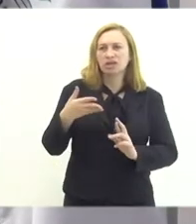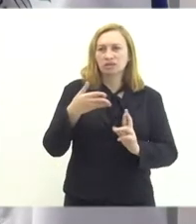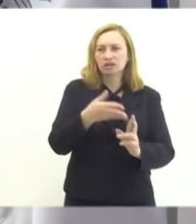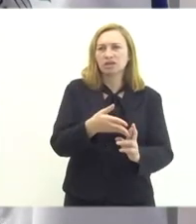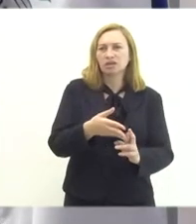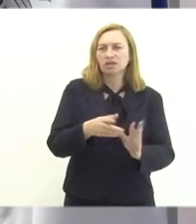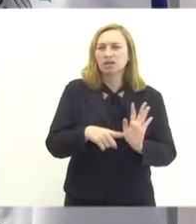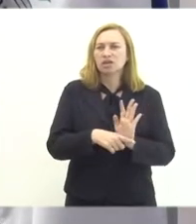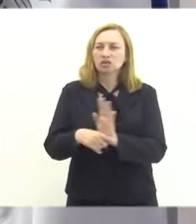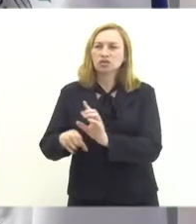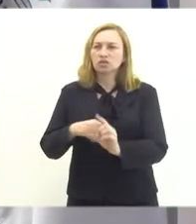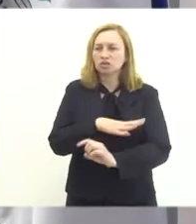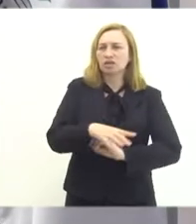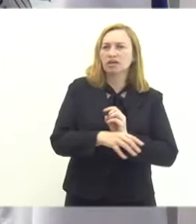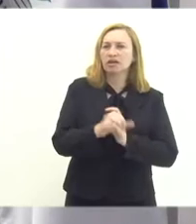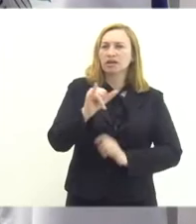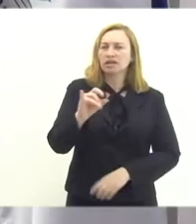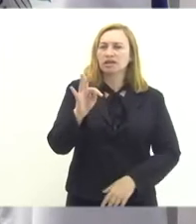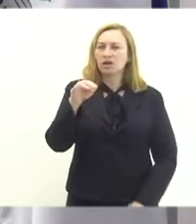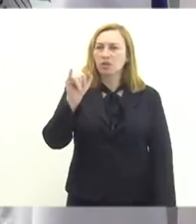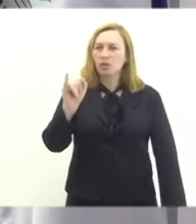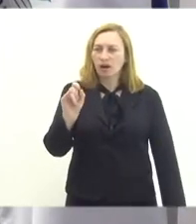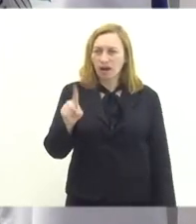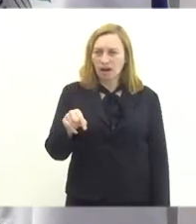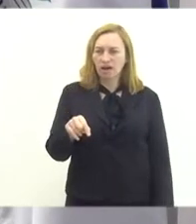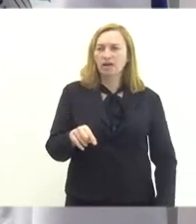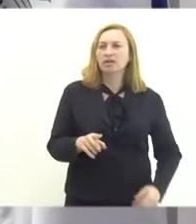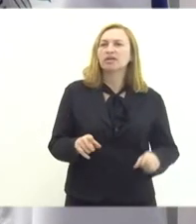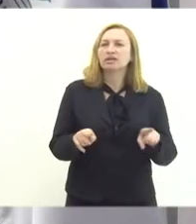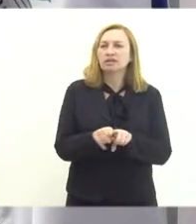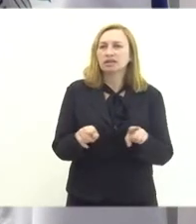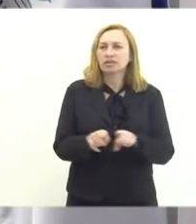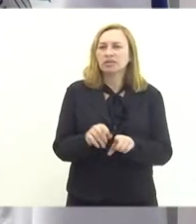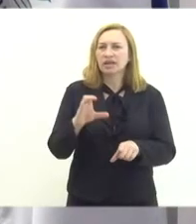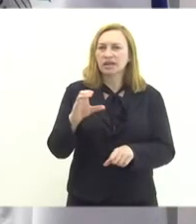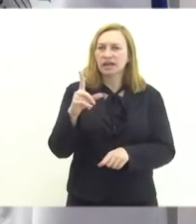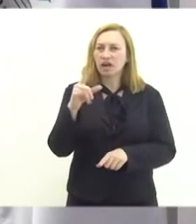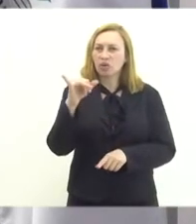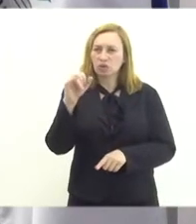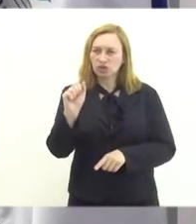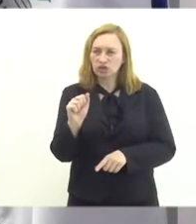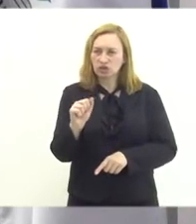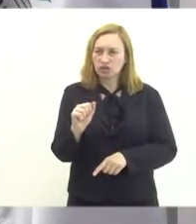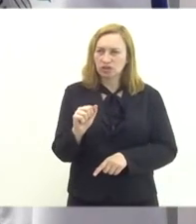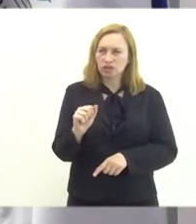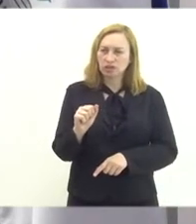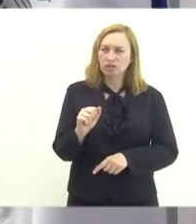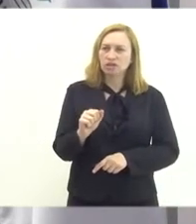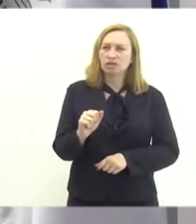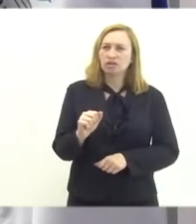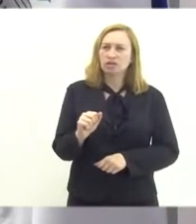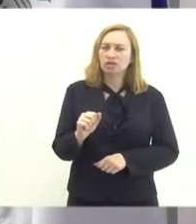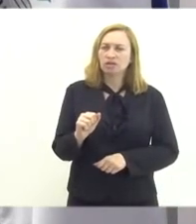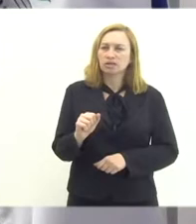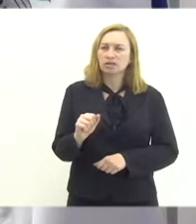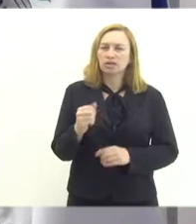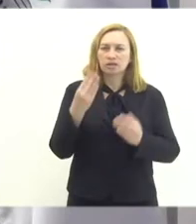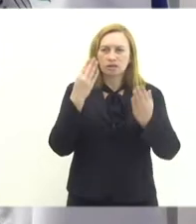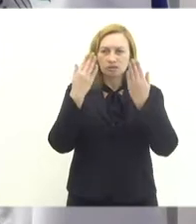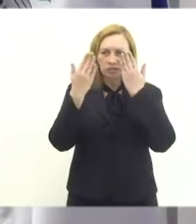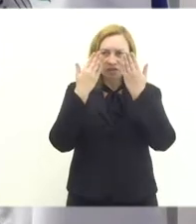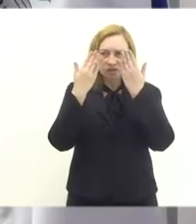assistência social do município de Tanguá também a senhora Cláudia Milene a